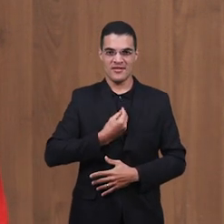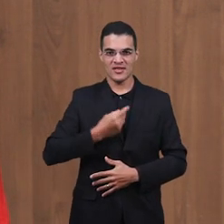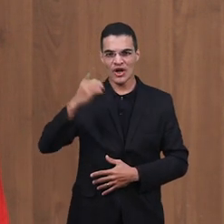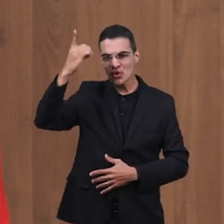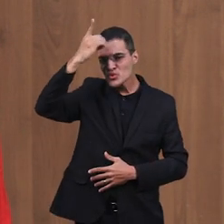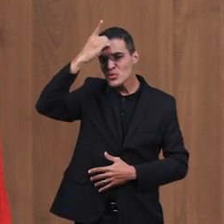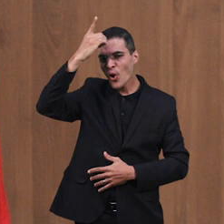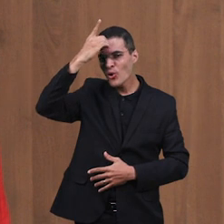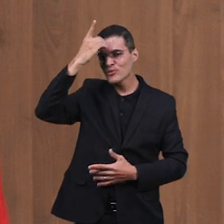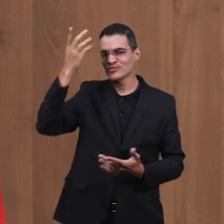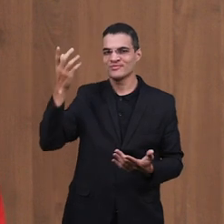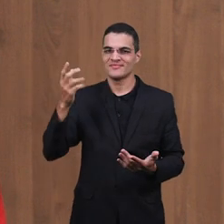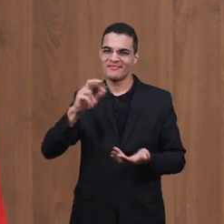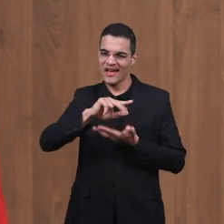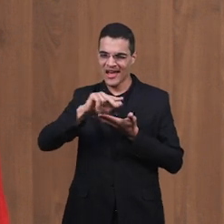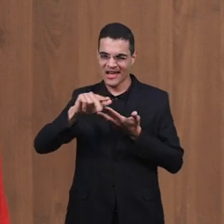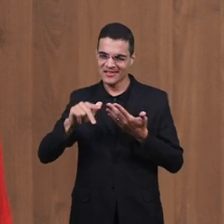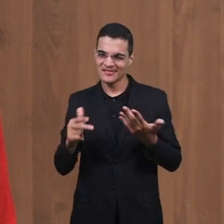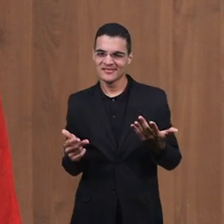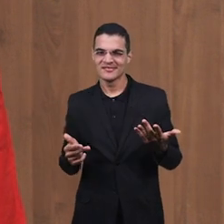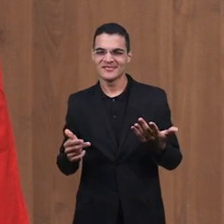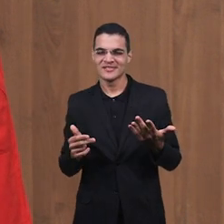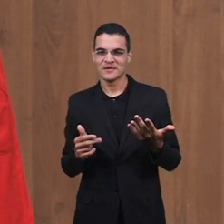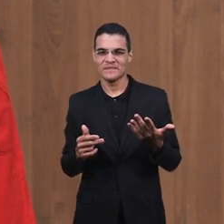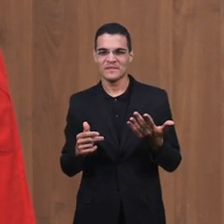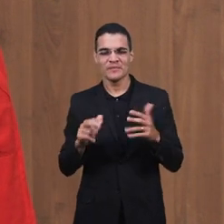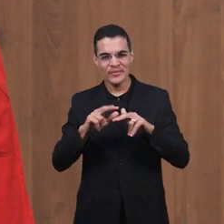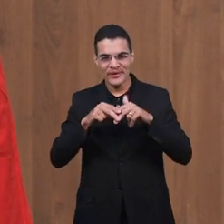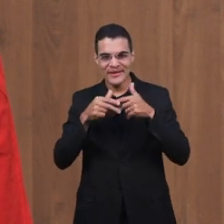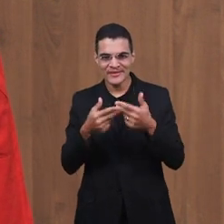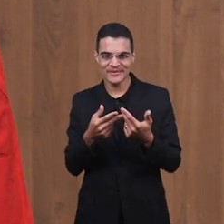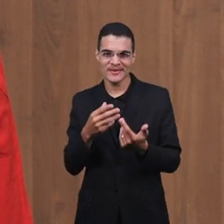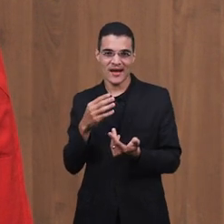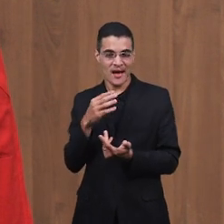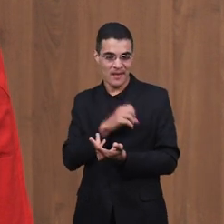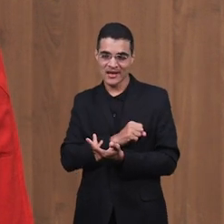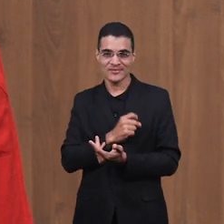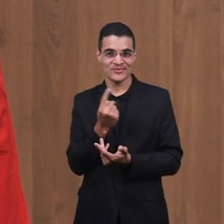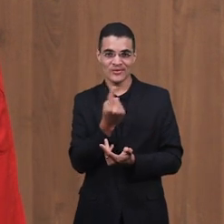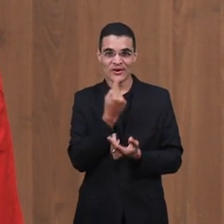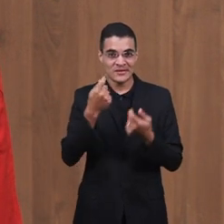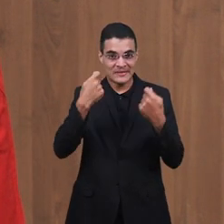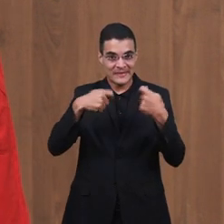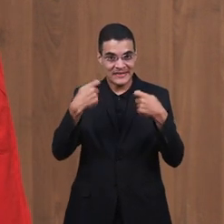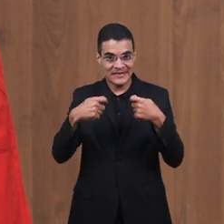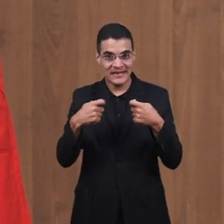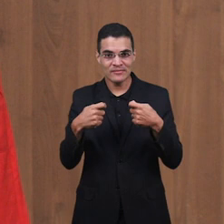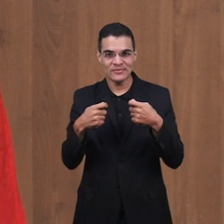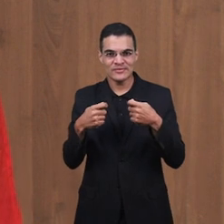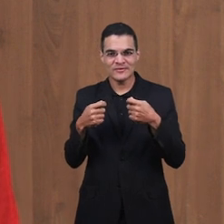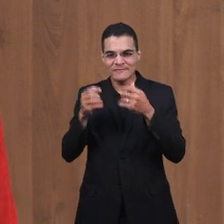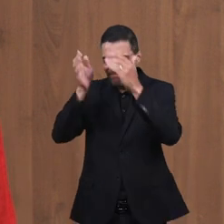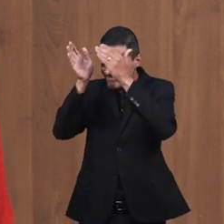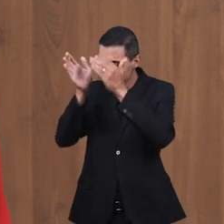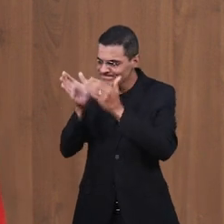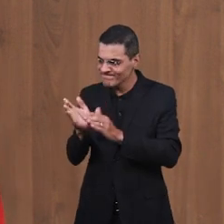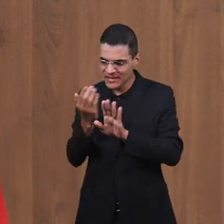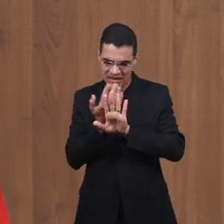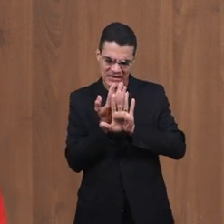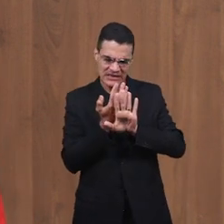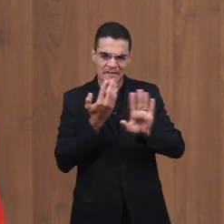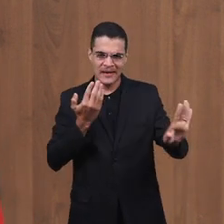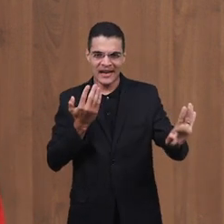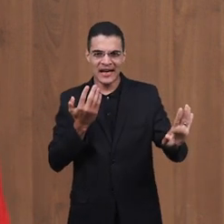espirituais. Então, queridos, que todos nós possamos ser servos fiéis,